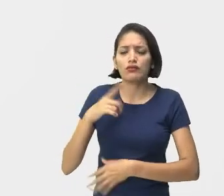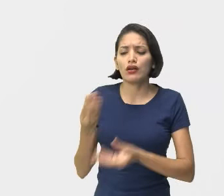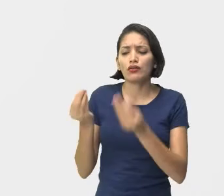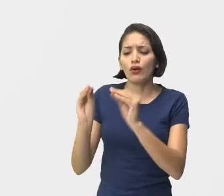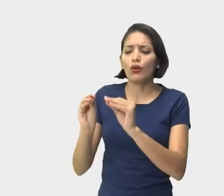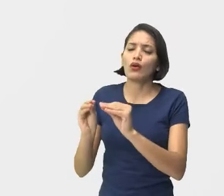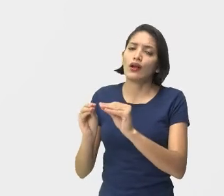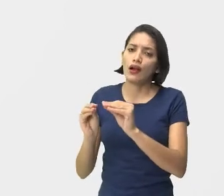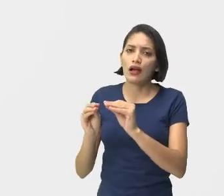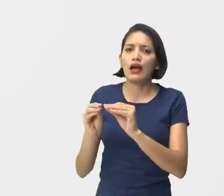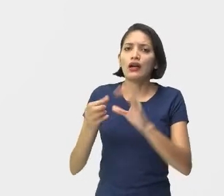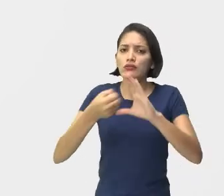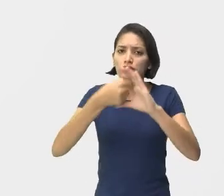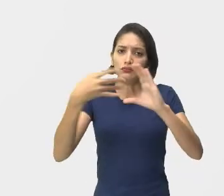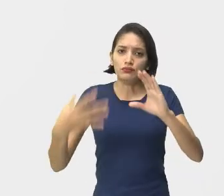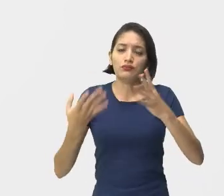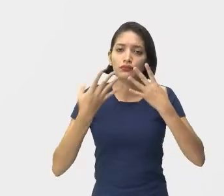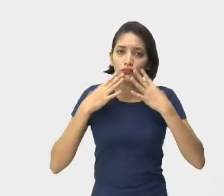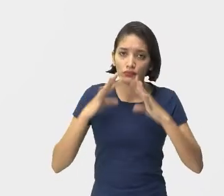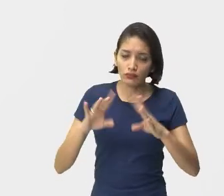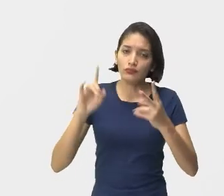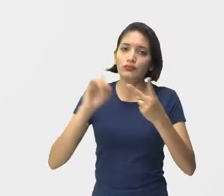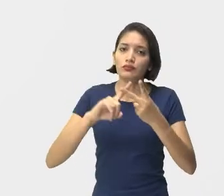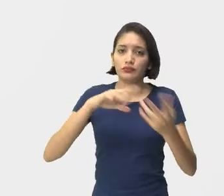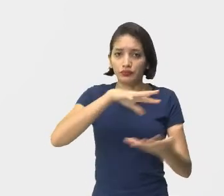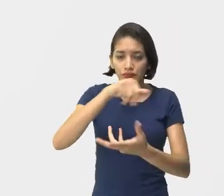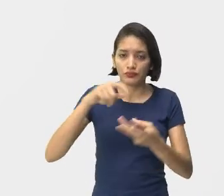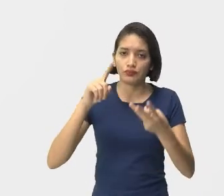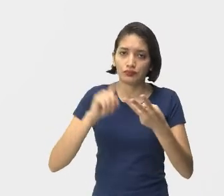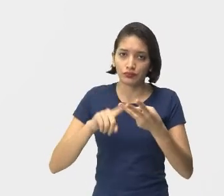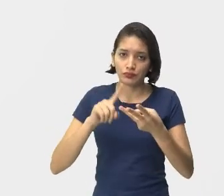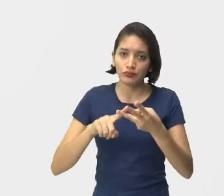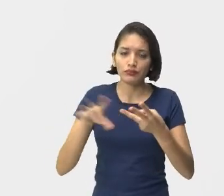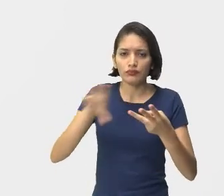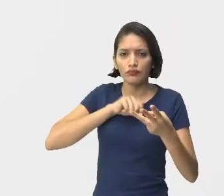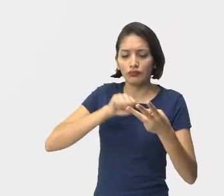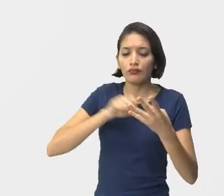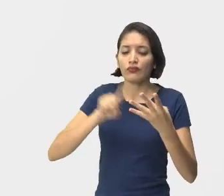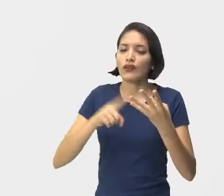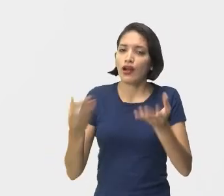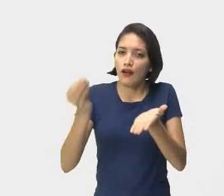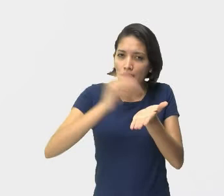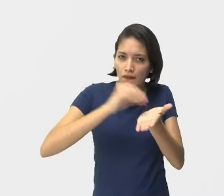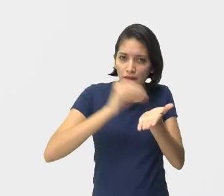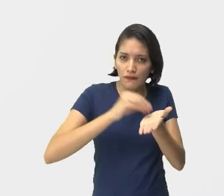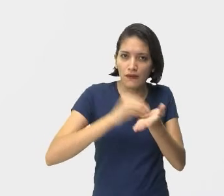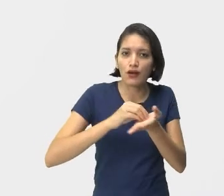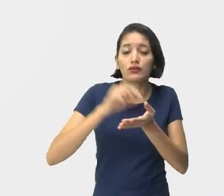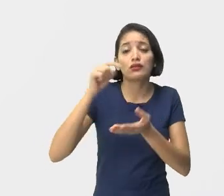da naturalização, da universalização, da abstração e da lacuna